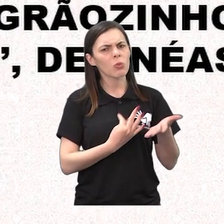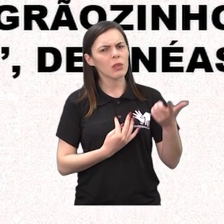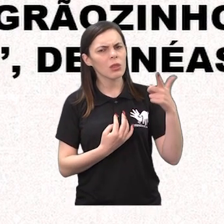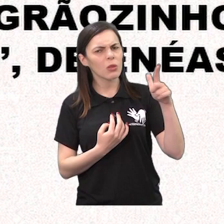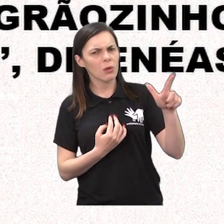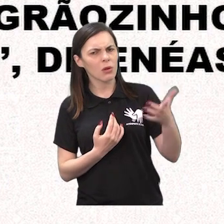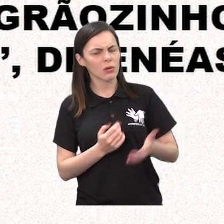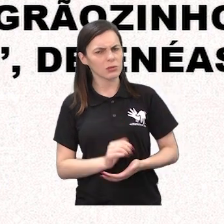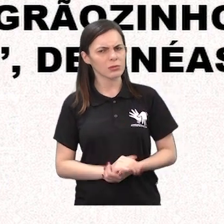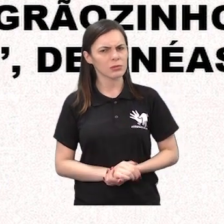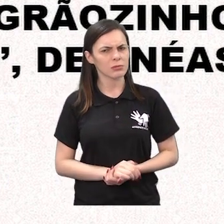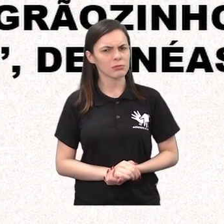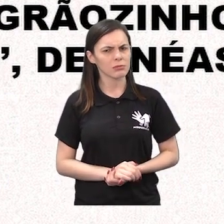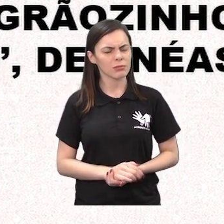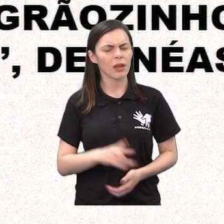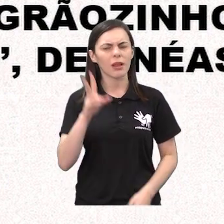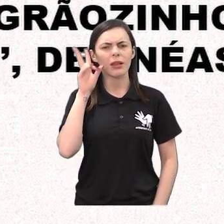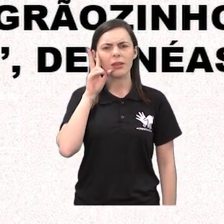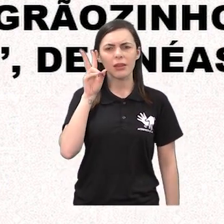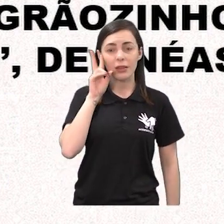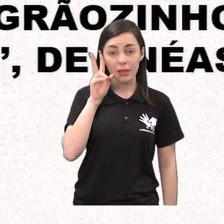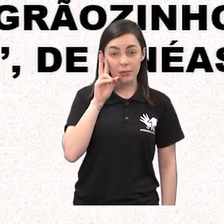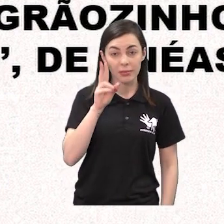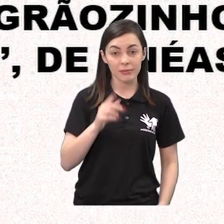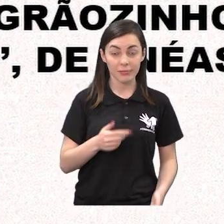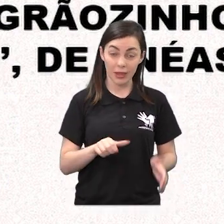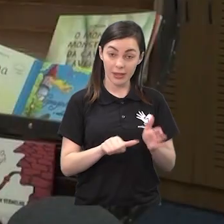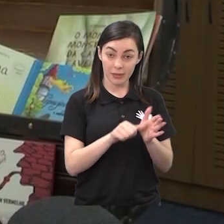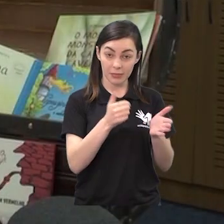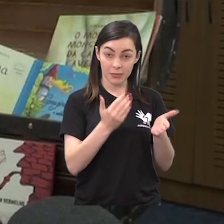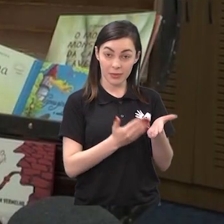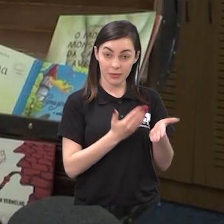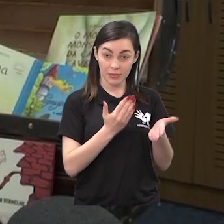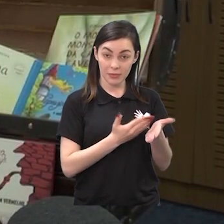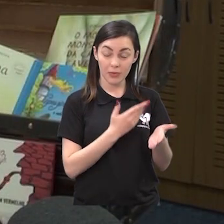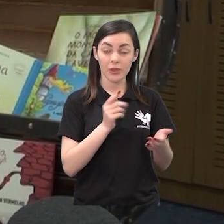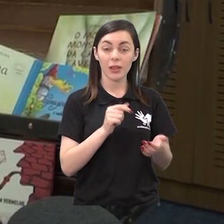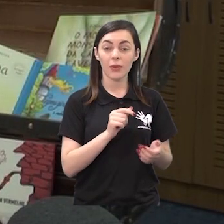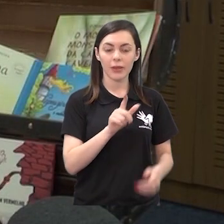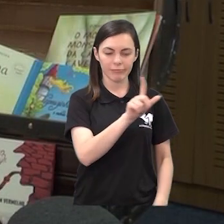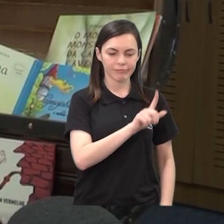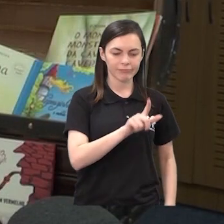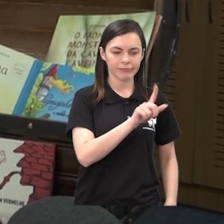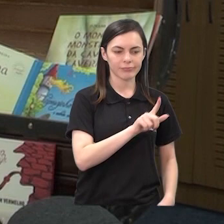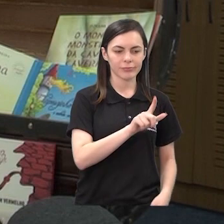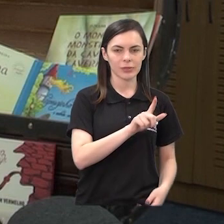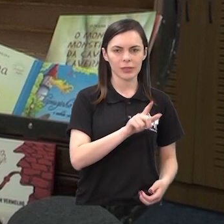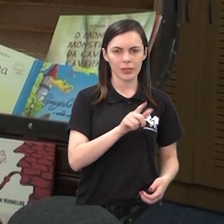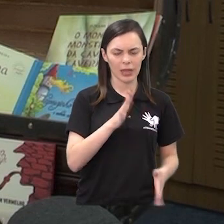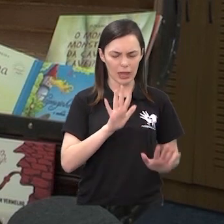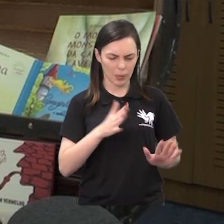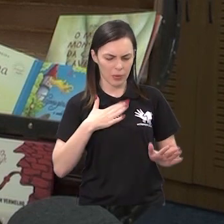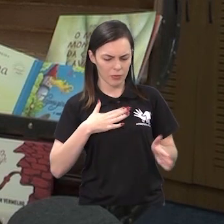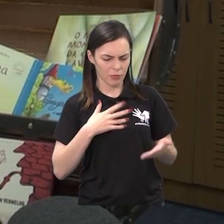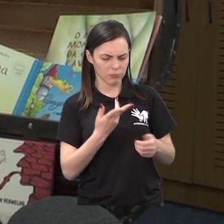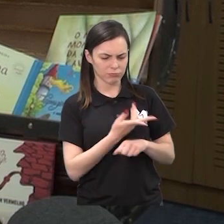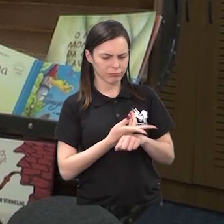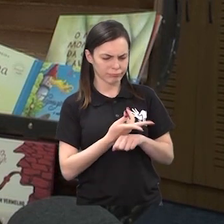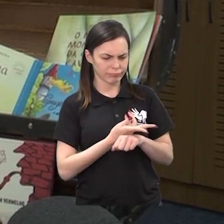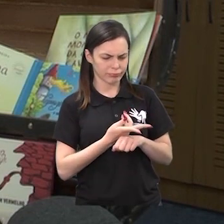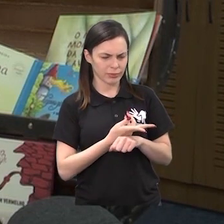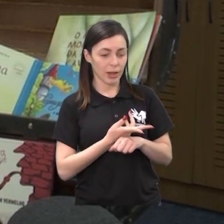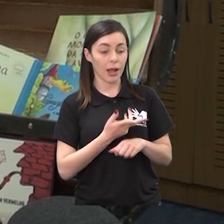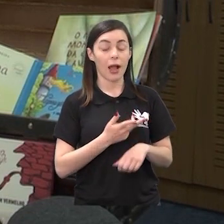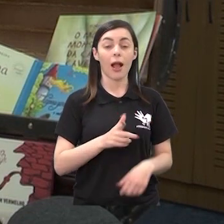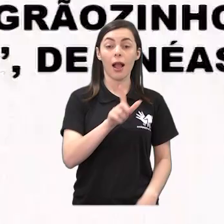que bacana! Lá na folha inicial, ela diz o seguinte. A adaptação literária... Deixa só eu achar aqui um